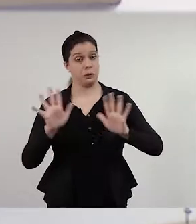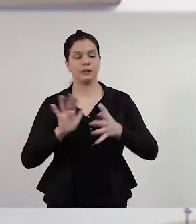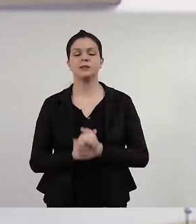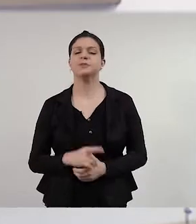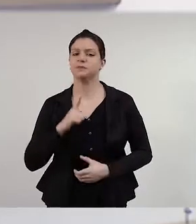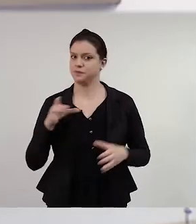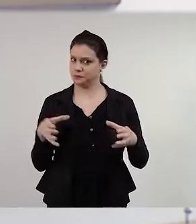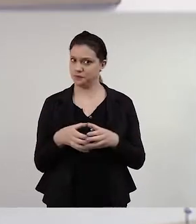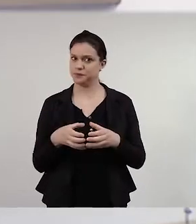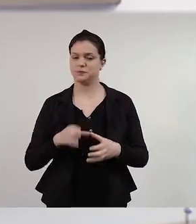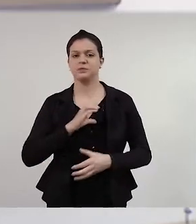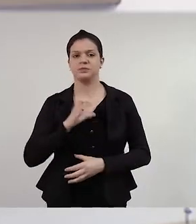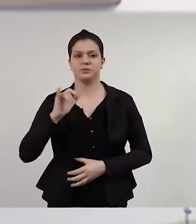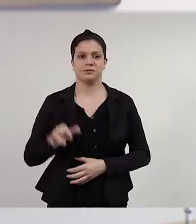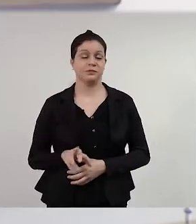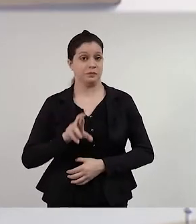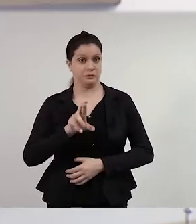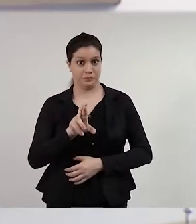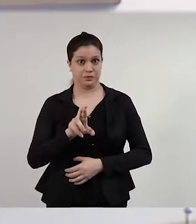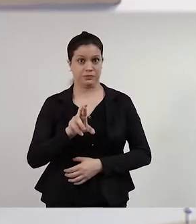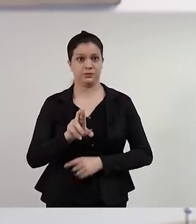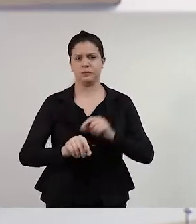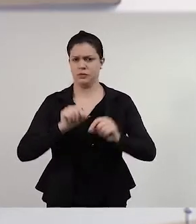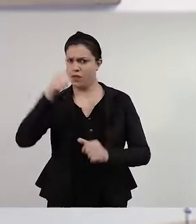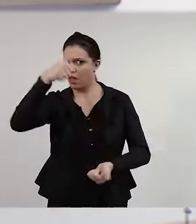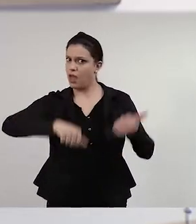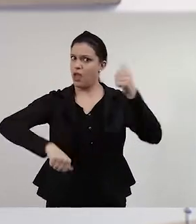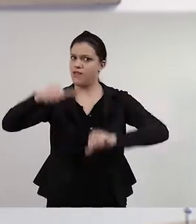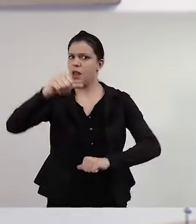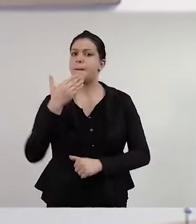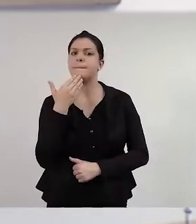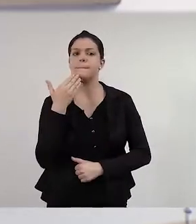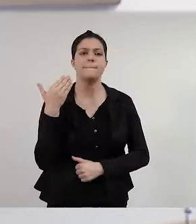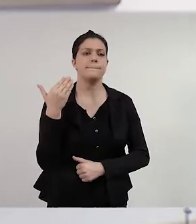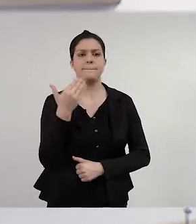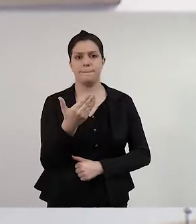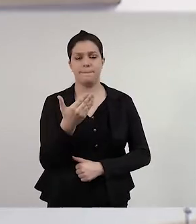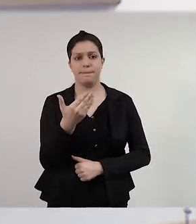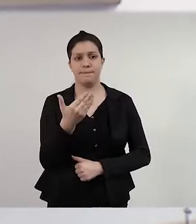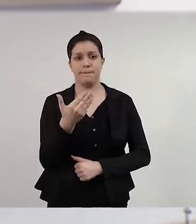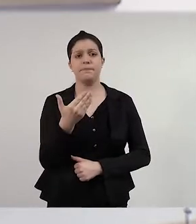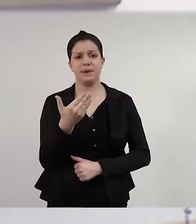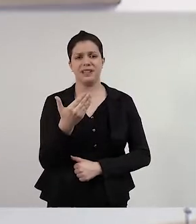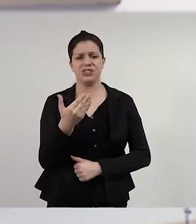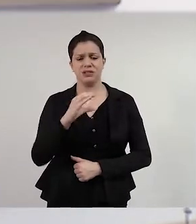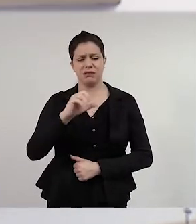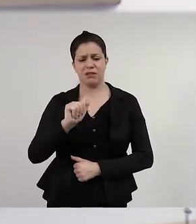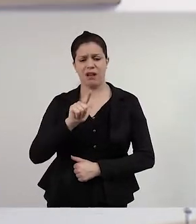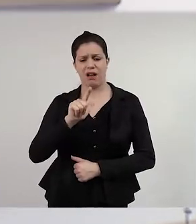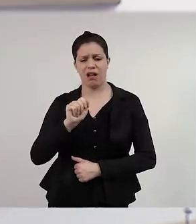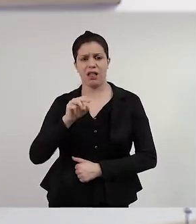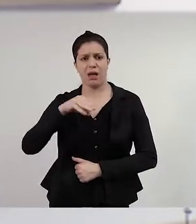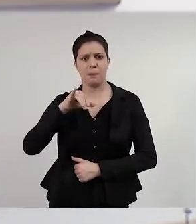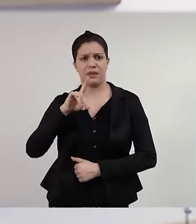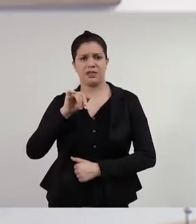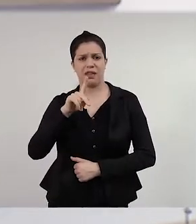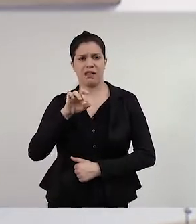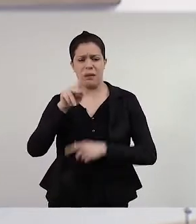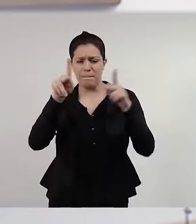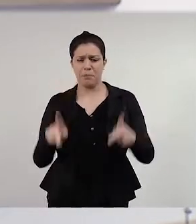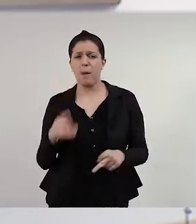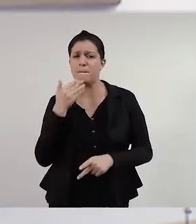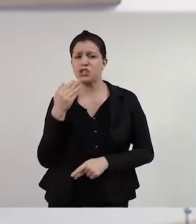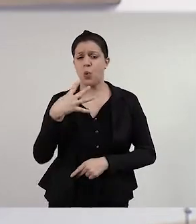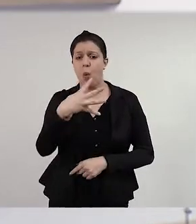Olá! A Comissão de Constituição, Justiça e Redação avaliou o pedido de reconhecimento de calamidade pública